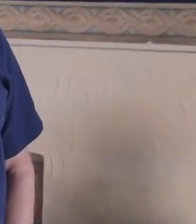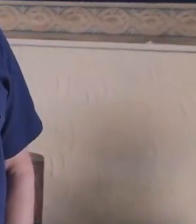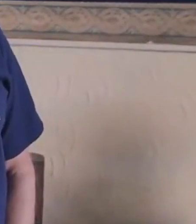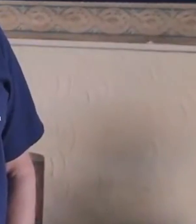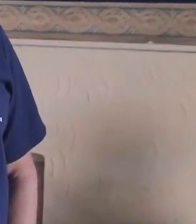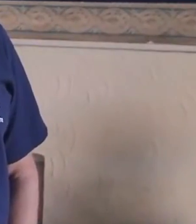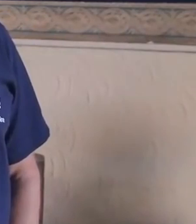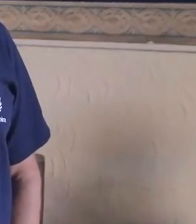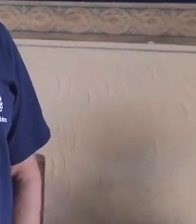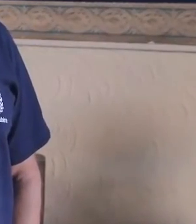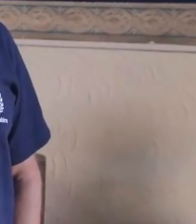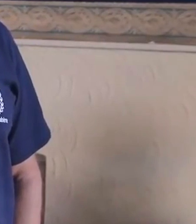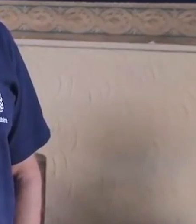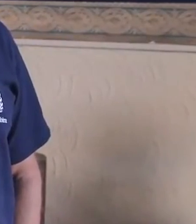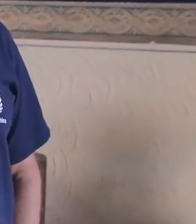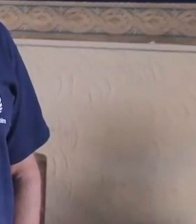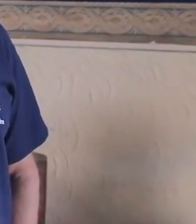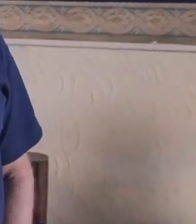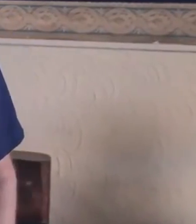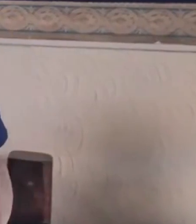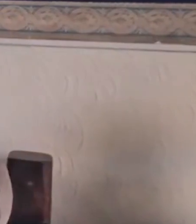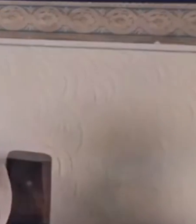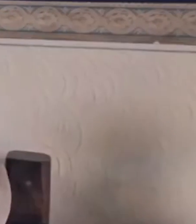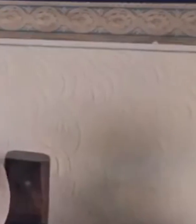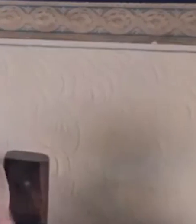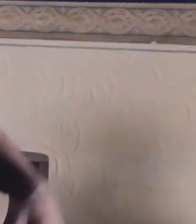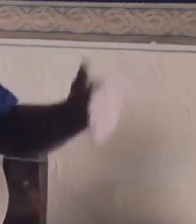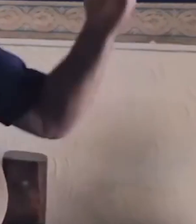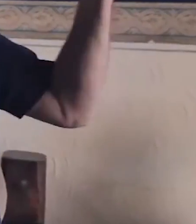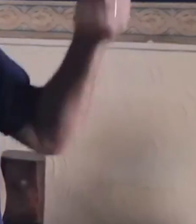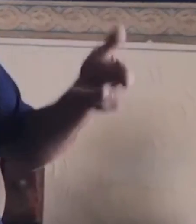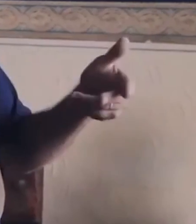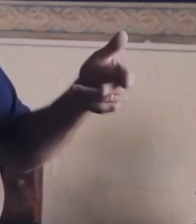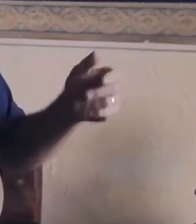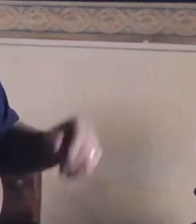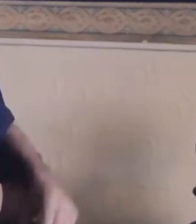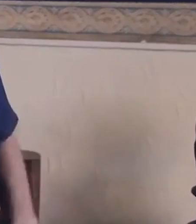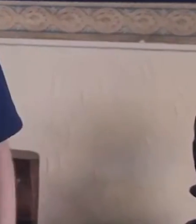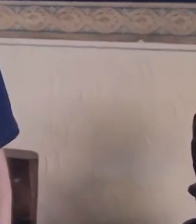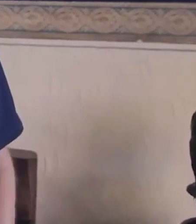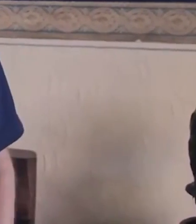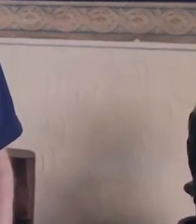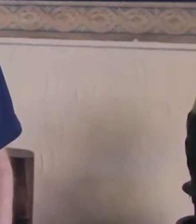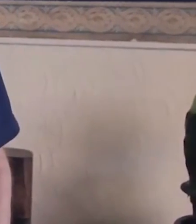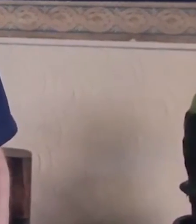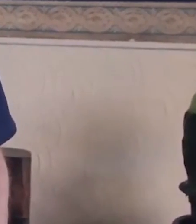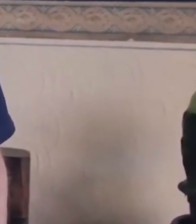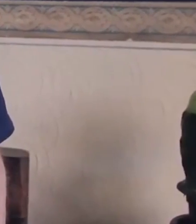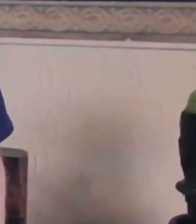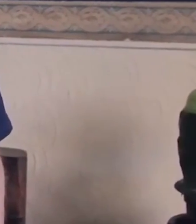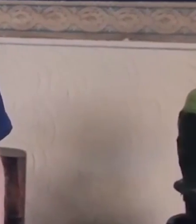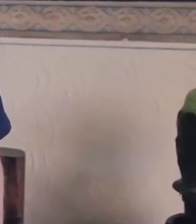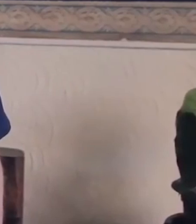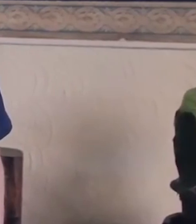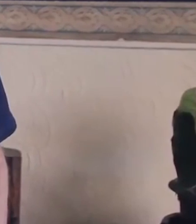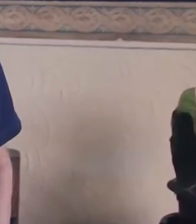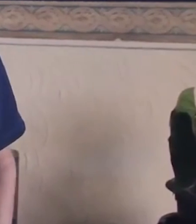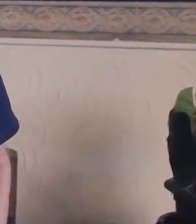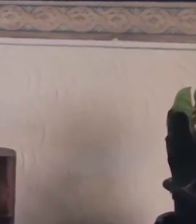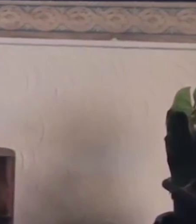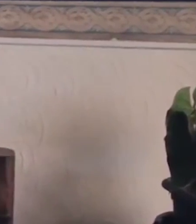como surgiu o poema E Agora José. Nesse casarão, que é do século